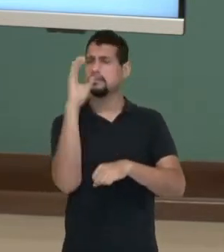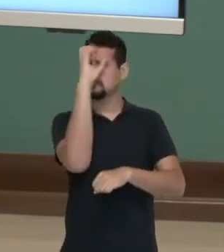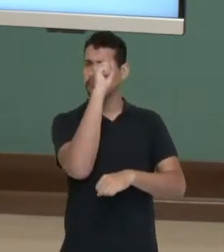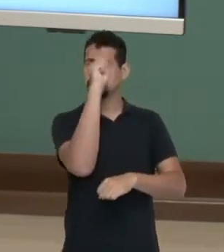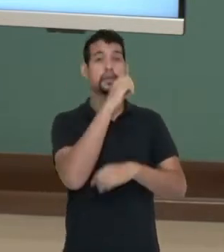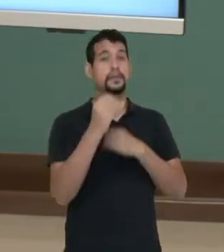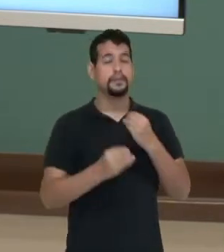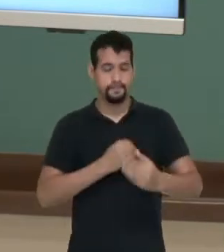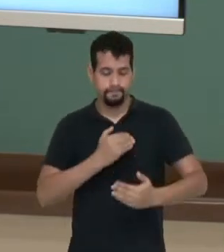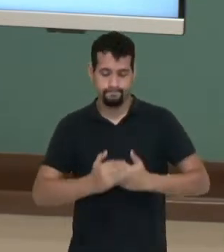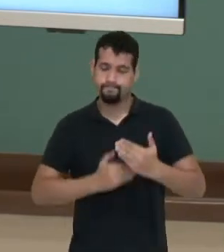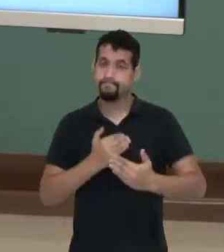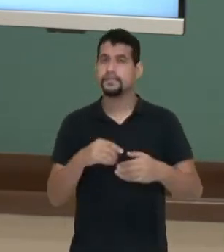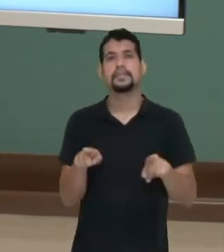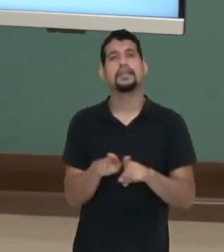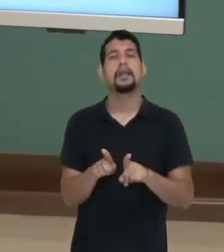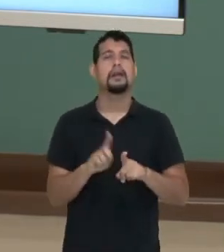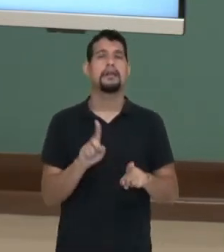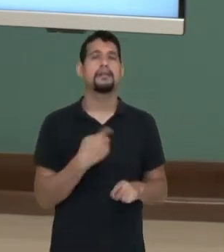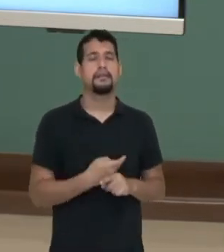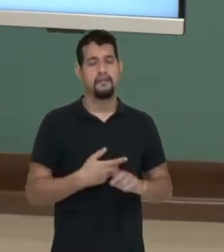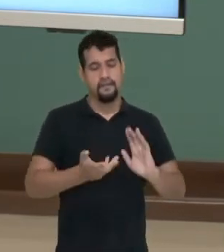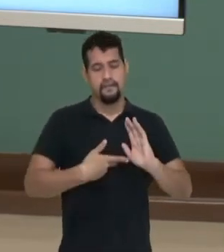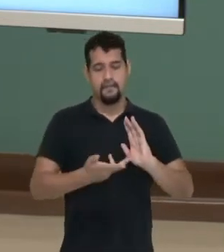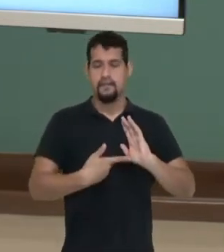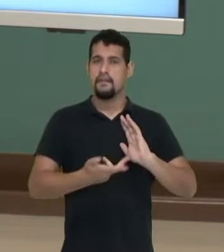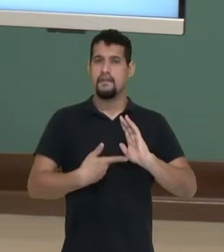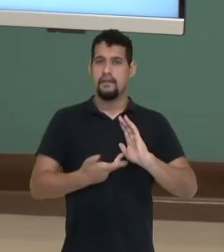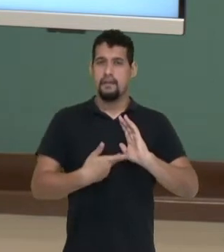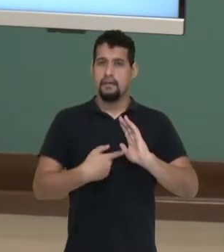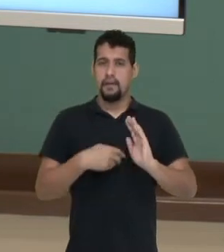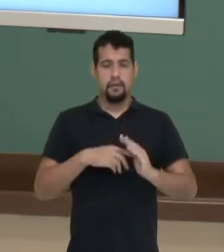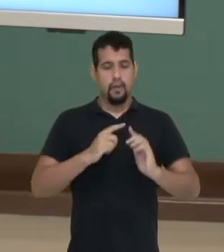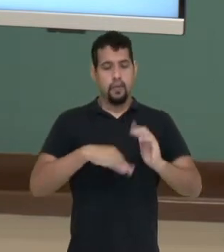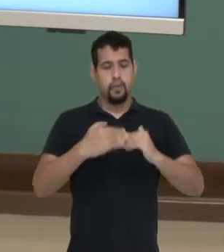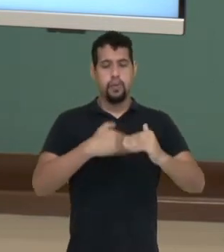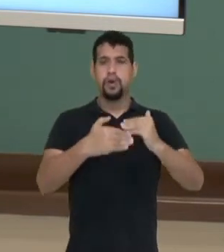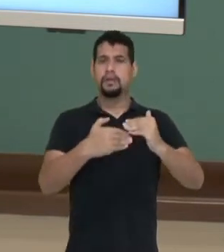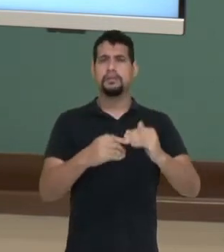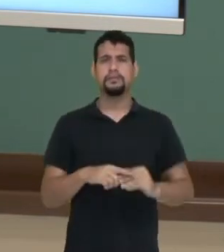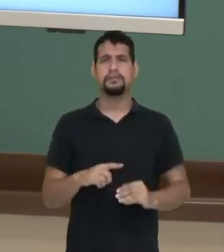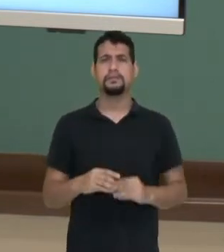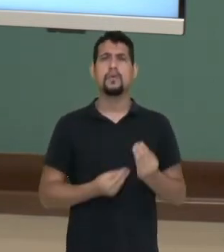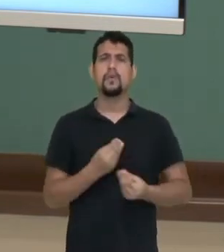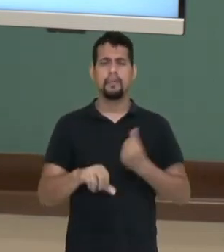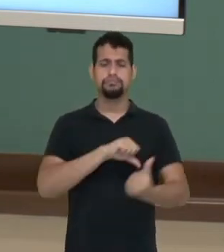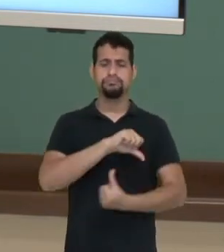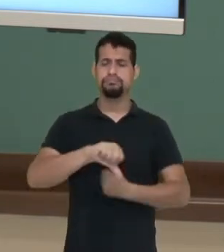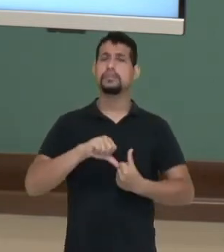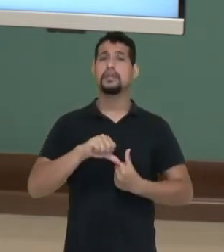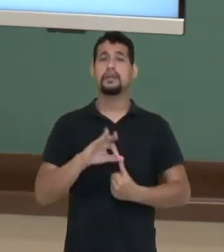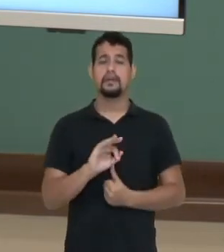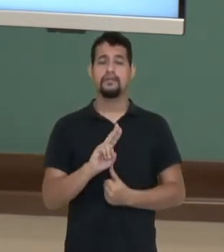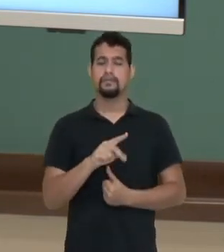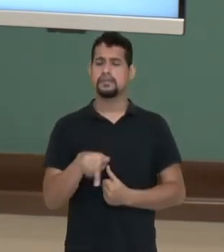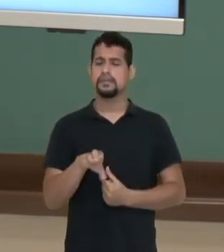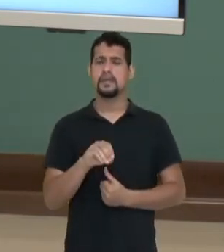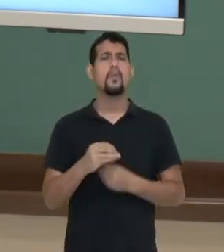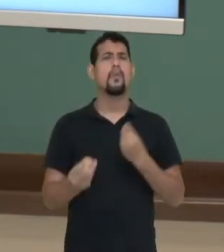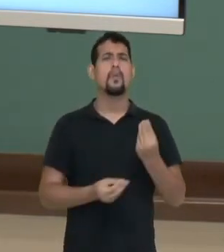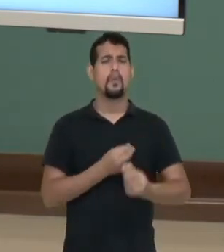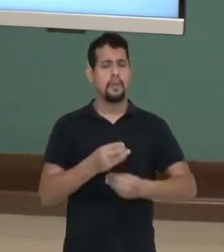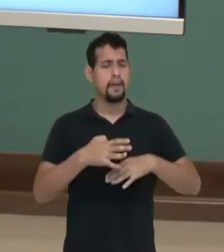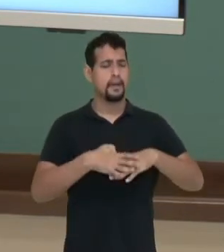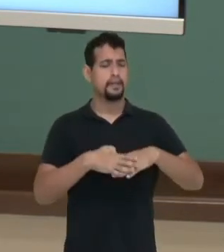está caminhando e conforme o tempo a velocidade só está aumentando. Como que a gente transforma isso numa função? Como que a